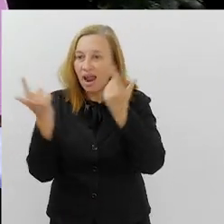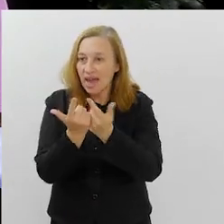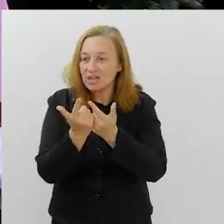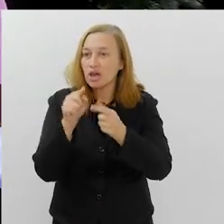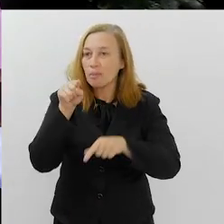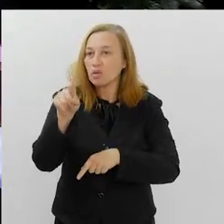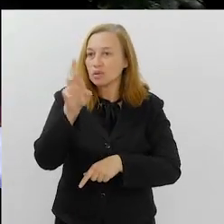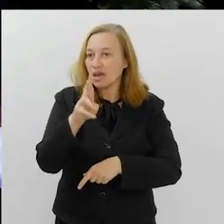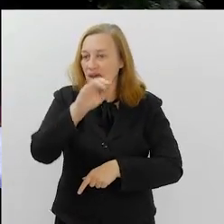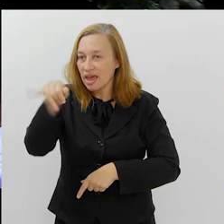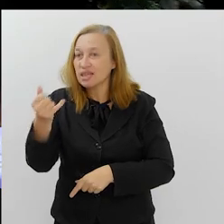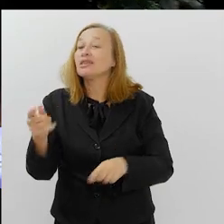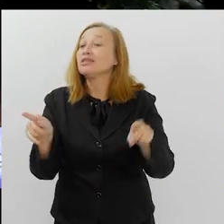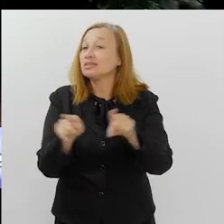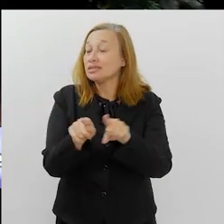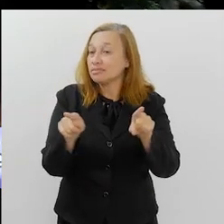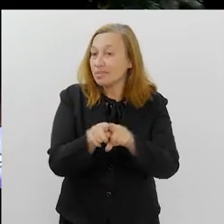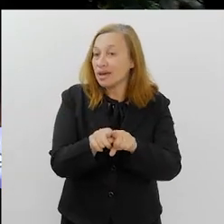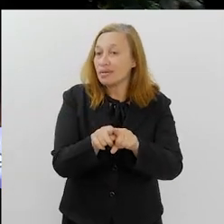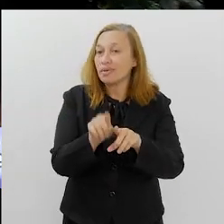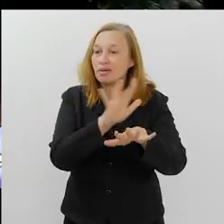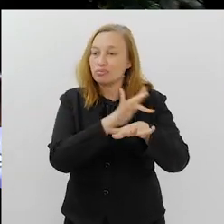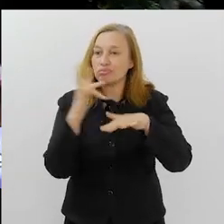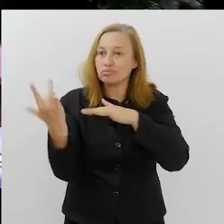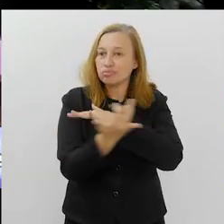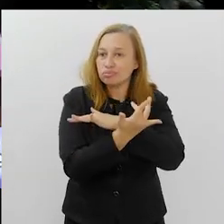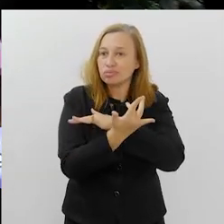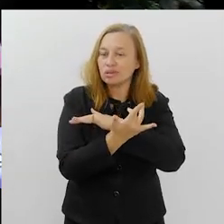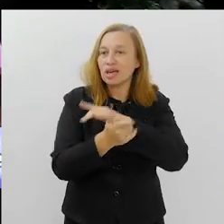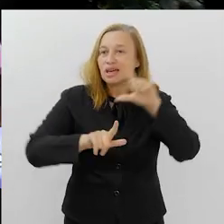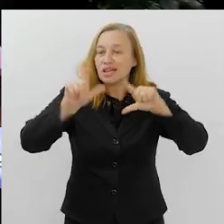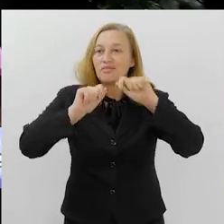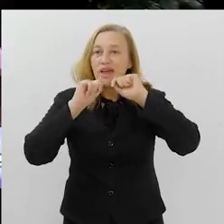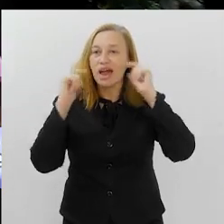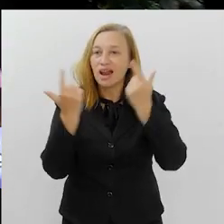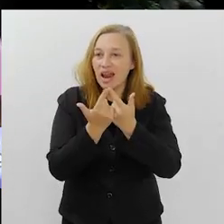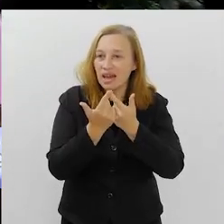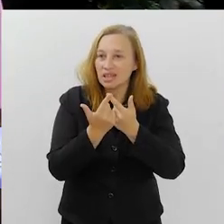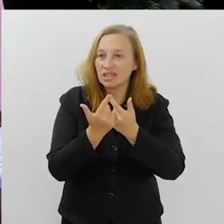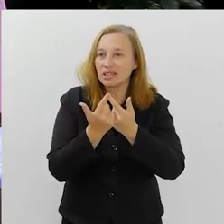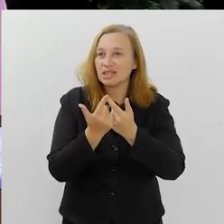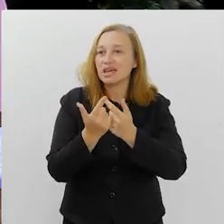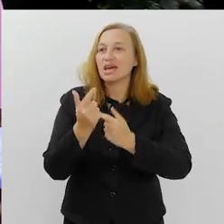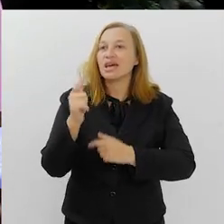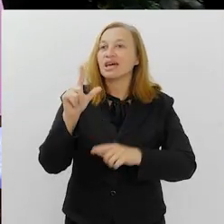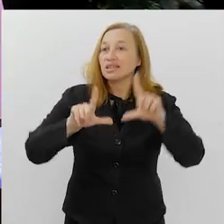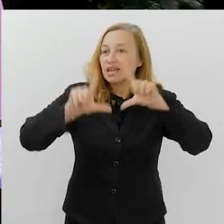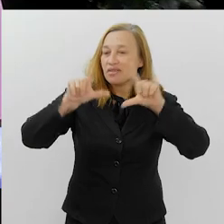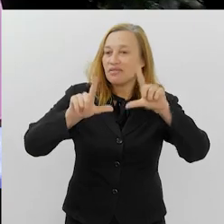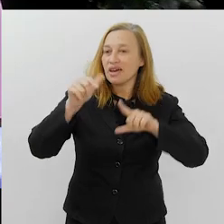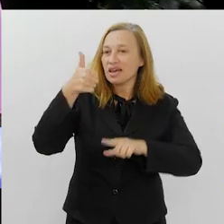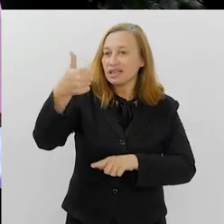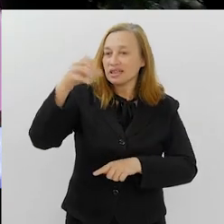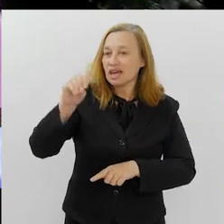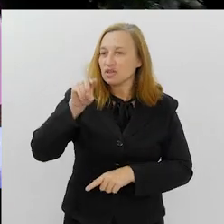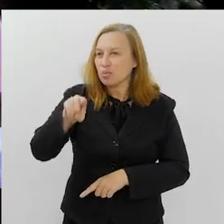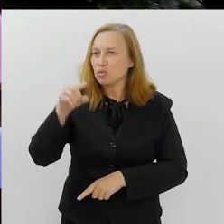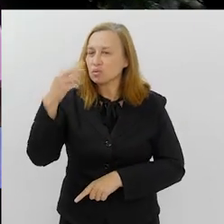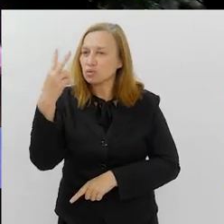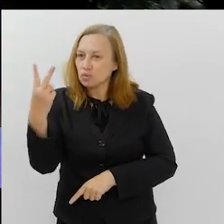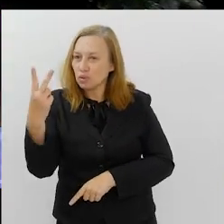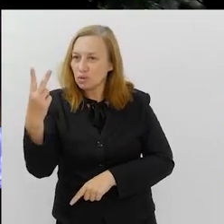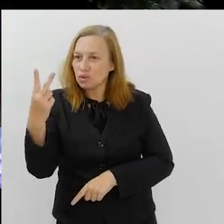www.alerj.rj.gov.br, também pelas redes sociais da TV Alerj, na TV aberta, canal 10.2,